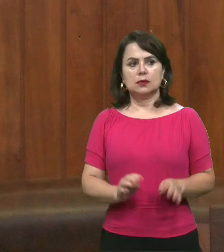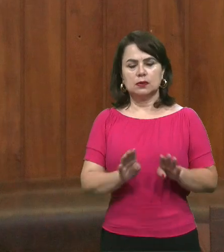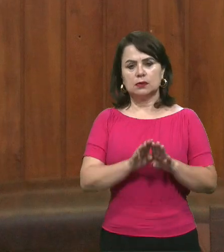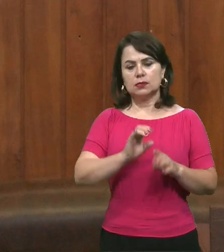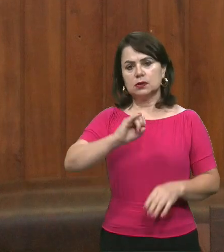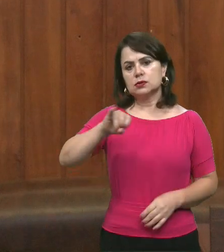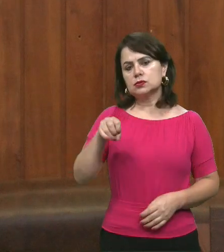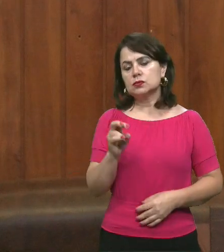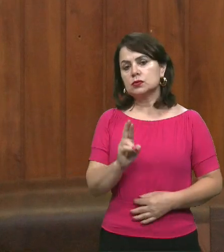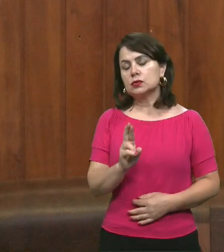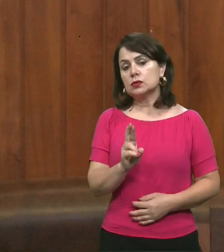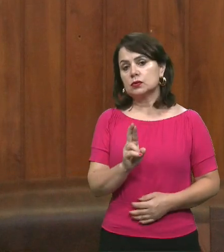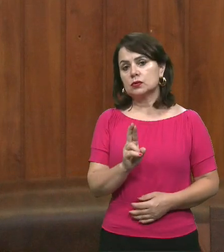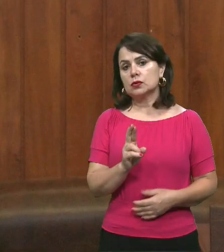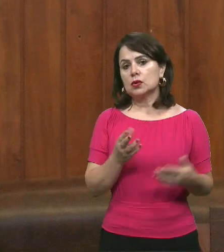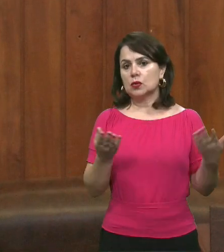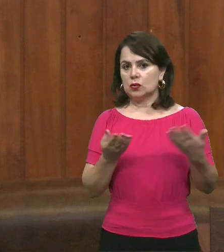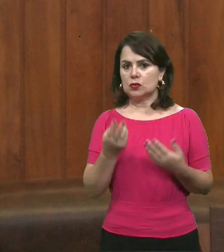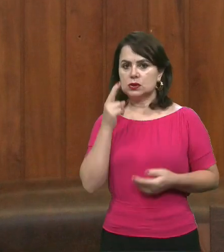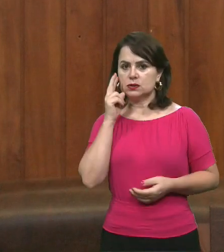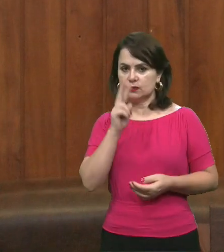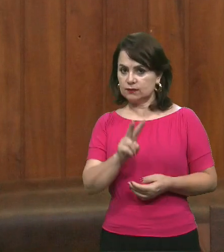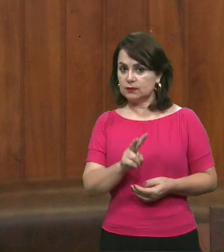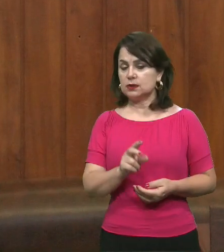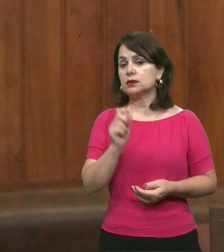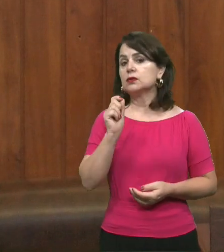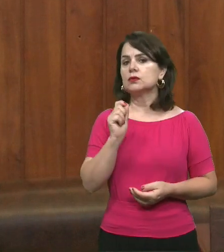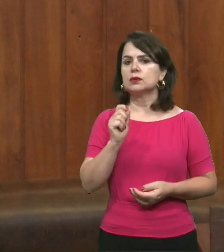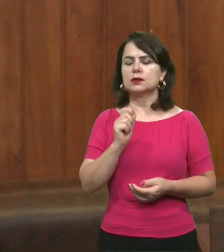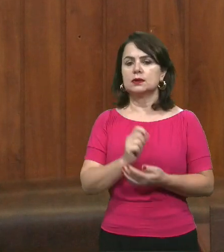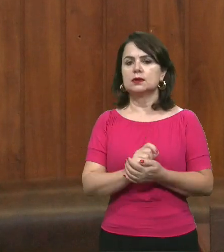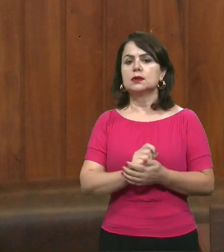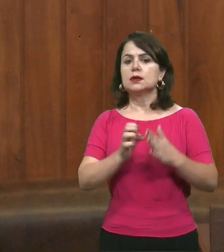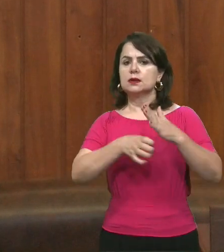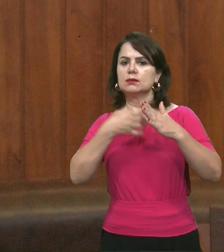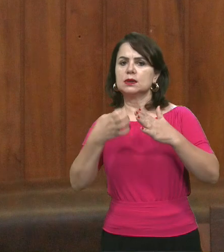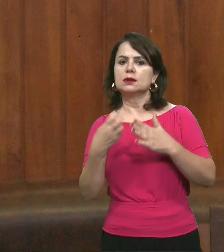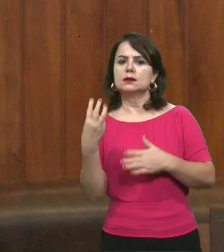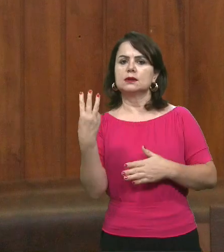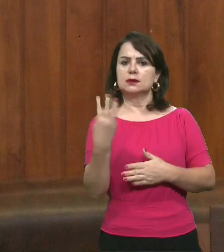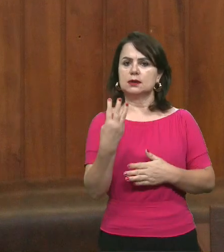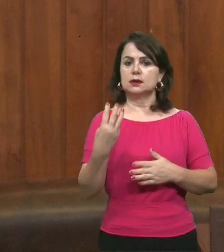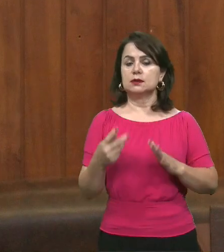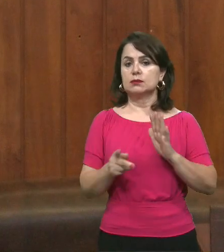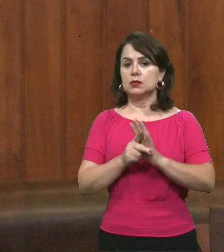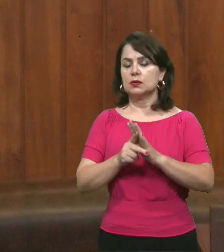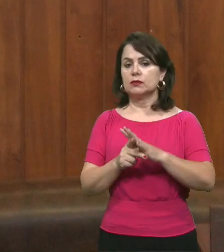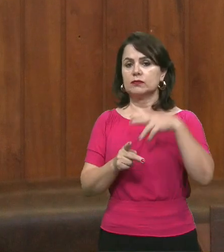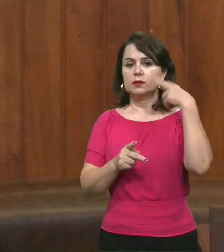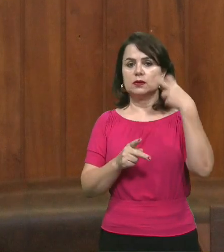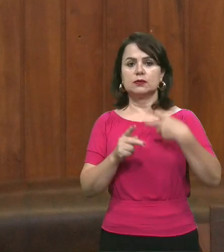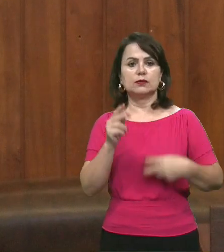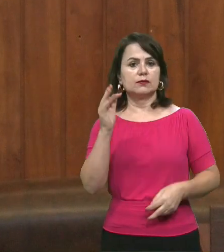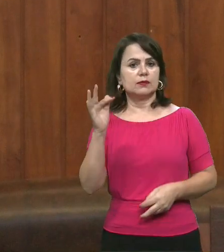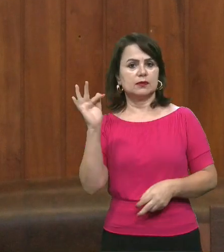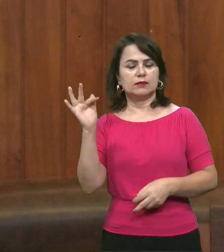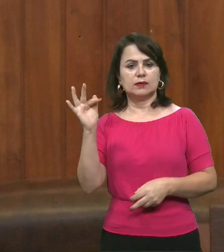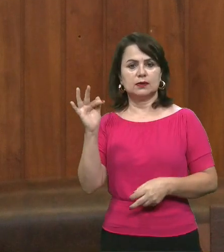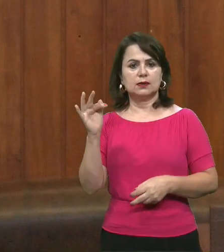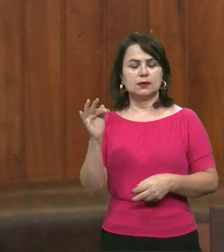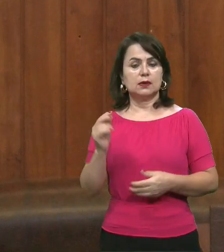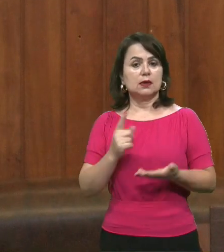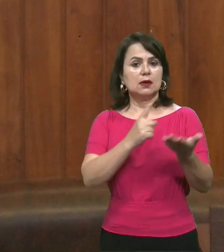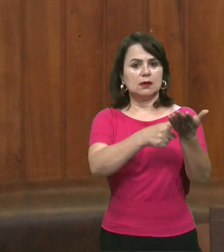já vi hoje, Júnior, três emendas do vereador Pfeffer, falo aqui para a comunidade que está assistindo,